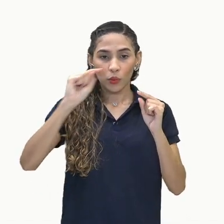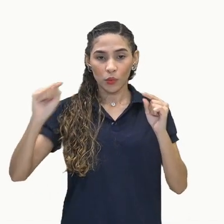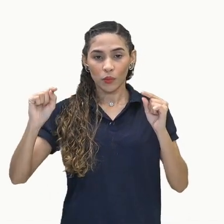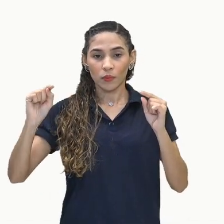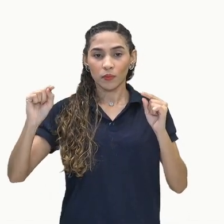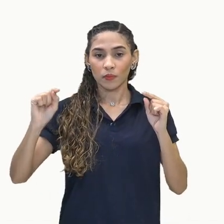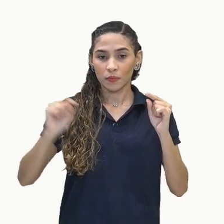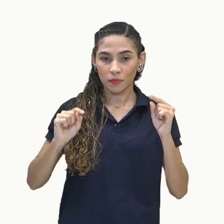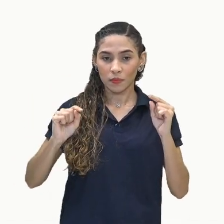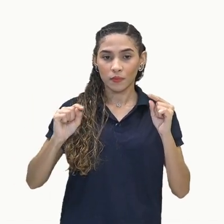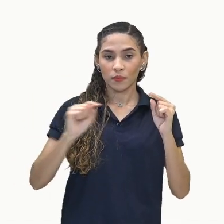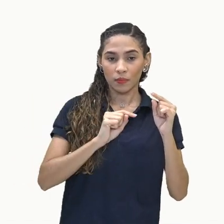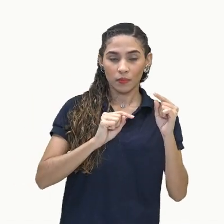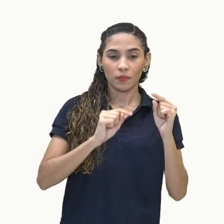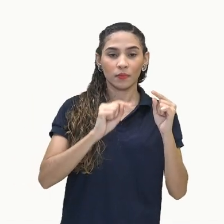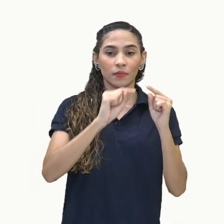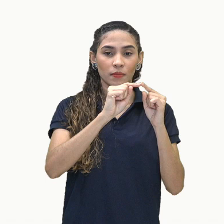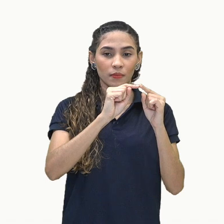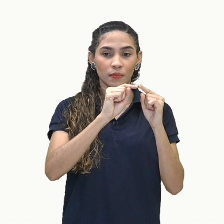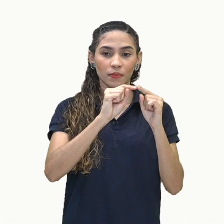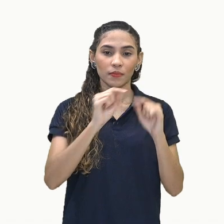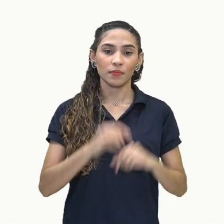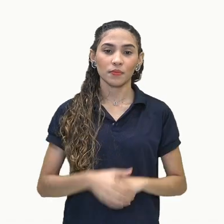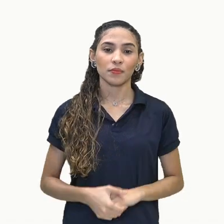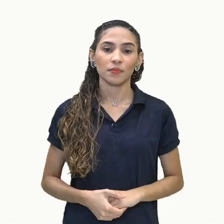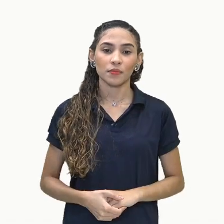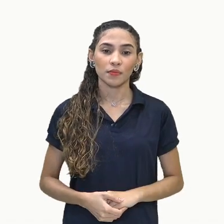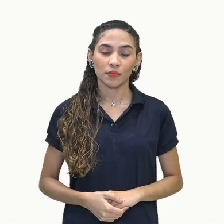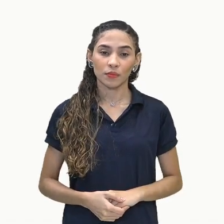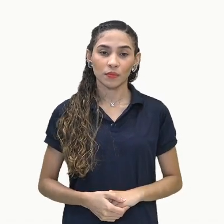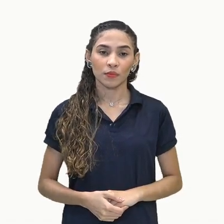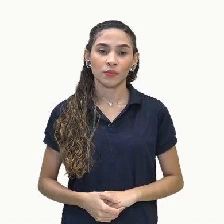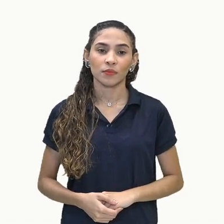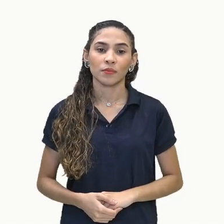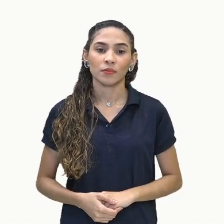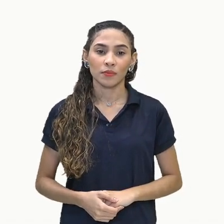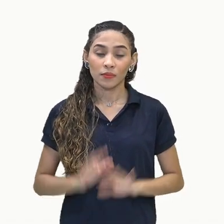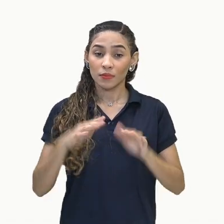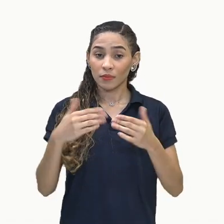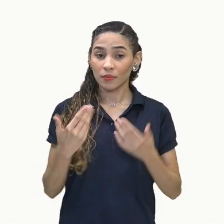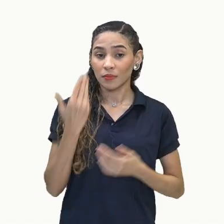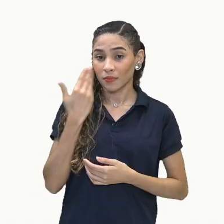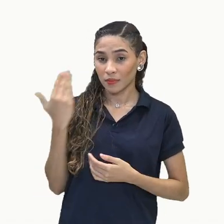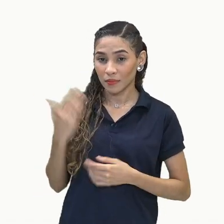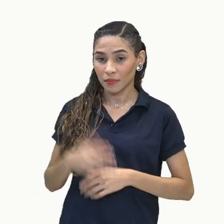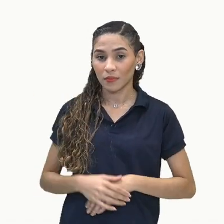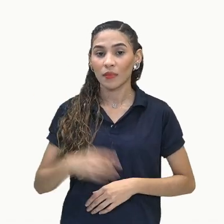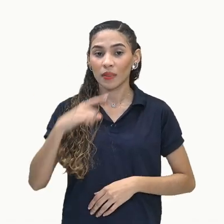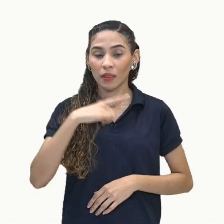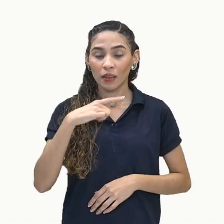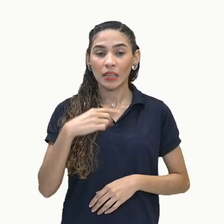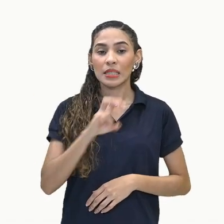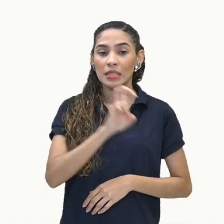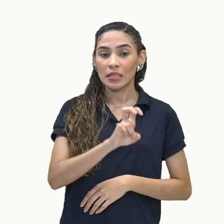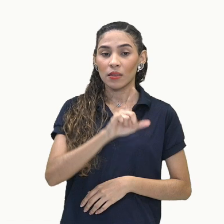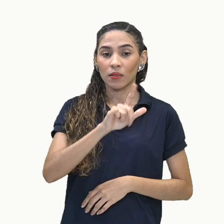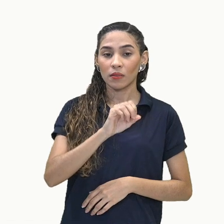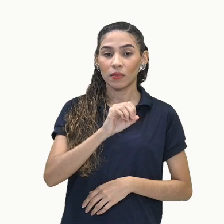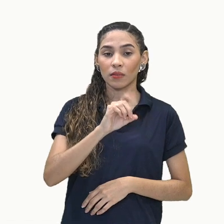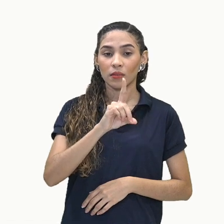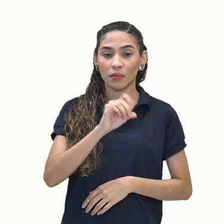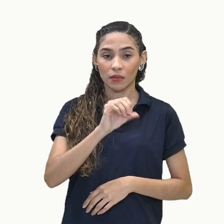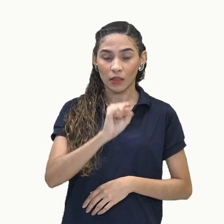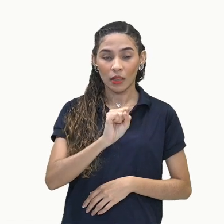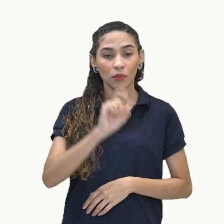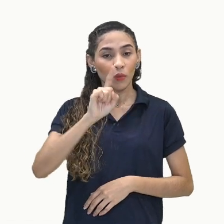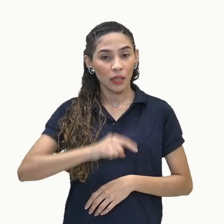2, 3, 4, 5 lados. Então, nosso polígono que possui 5 lados